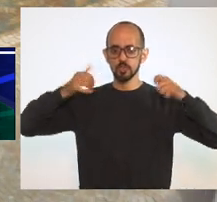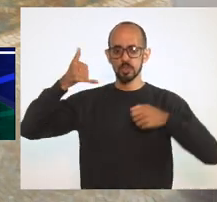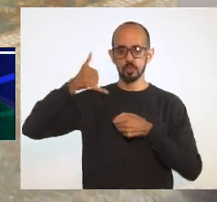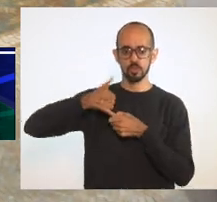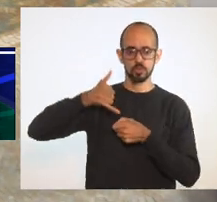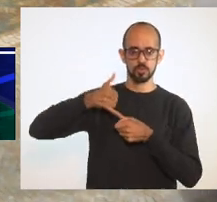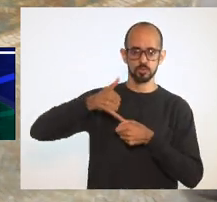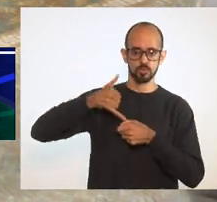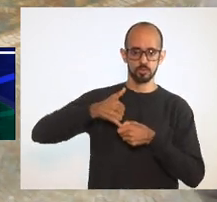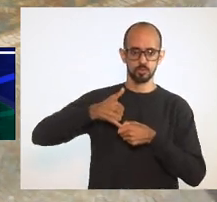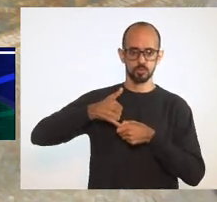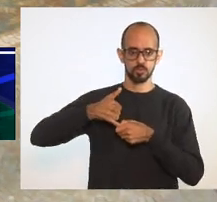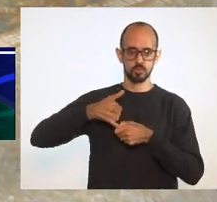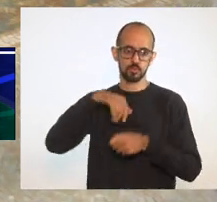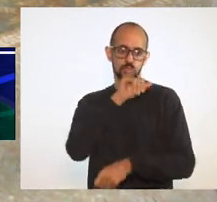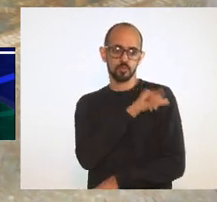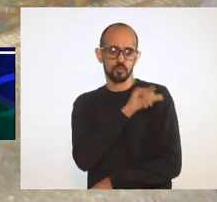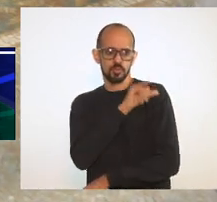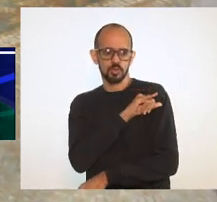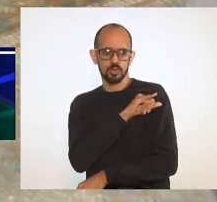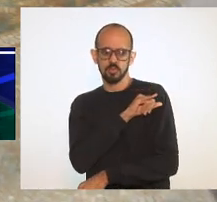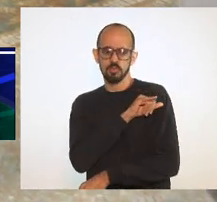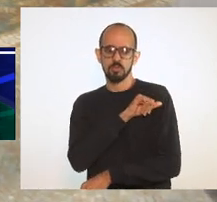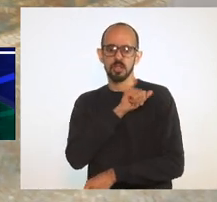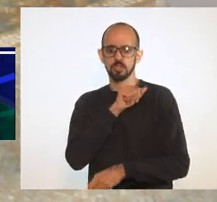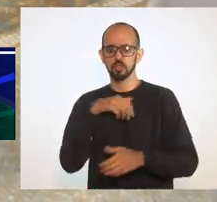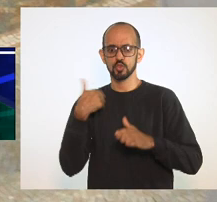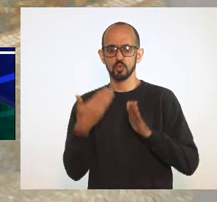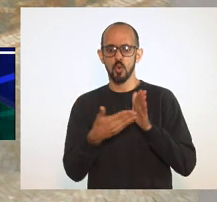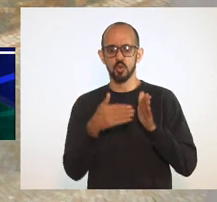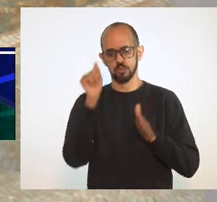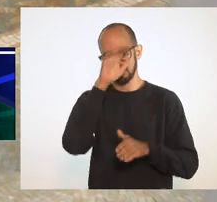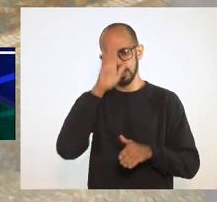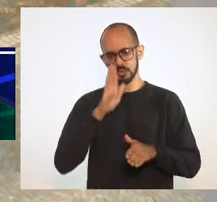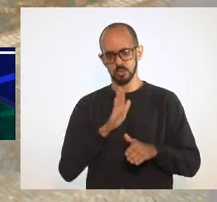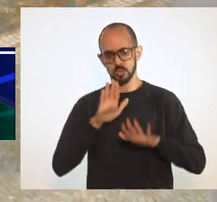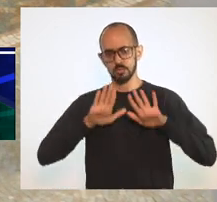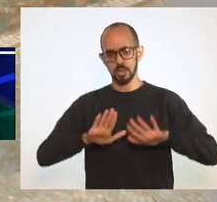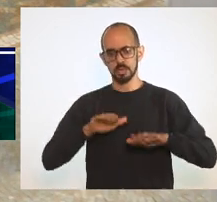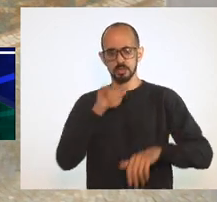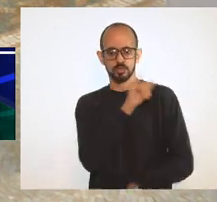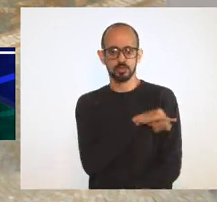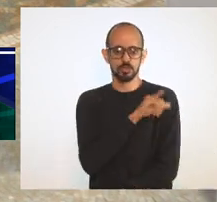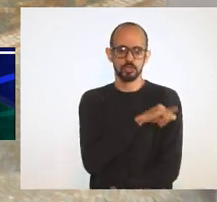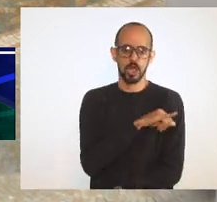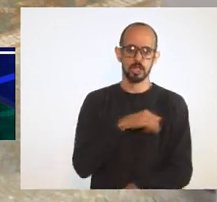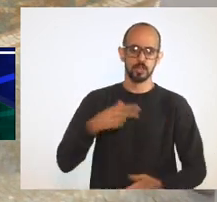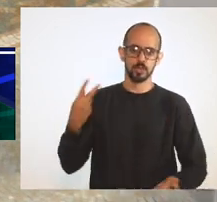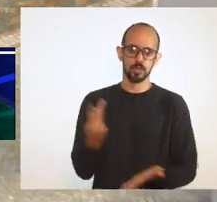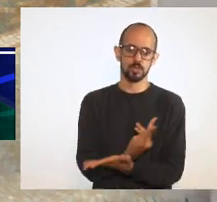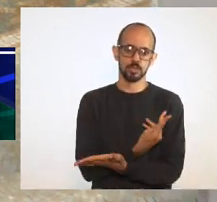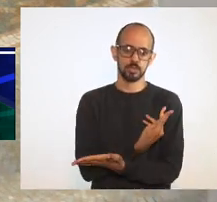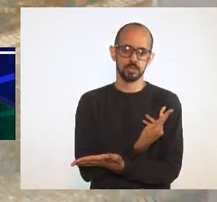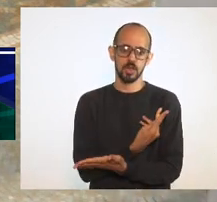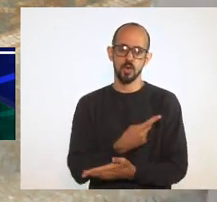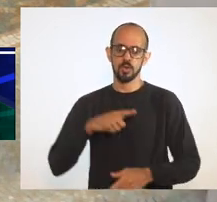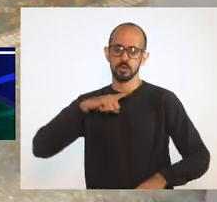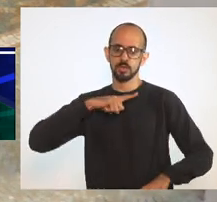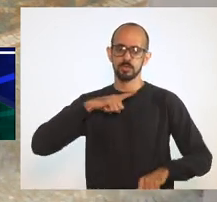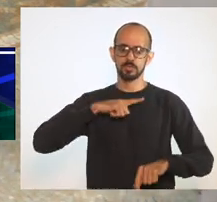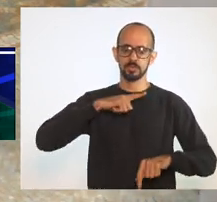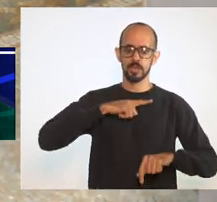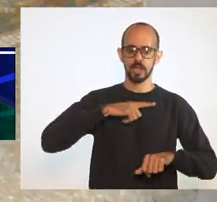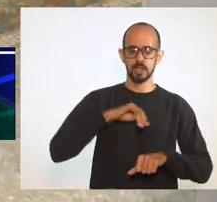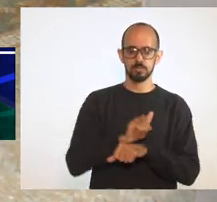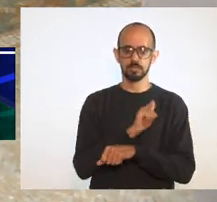país. Sendo que a gente vê que aqui no Rio de Janeiro nós teremos um dispositivo onde nós poderíamos fazer a